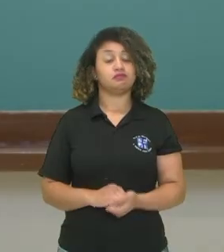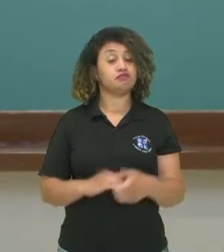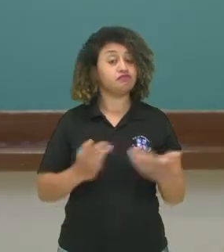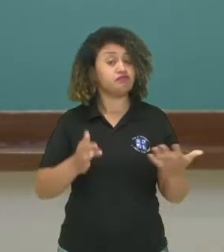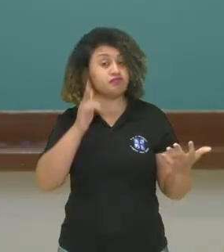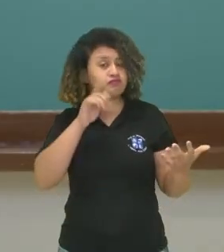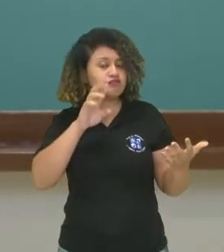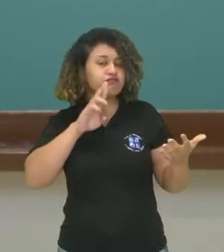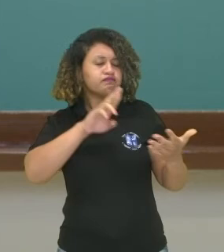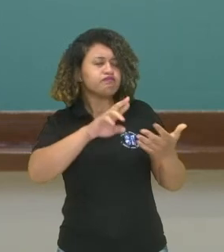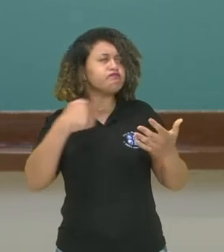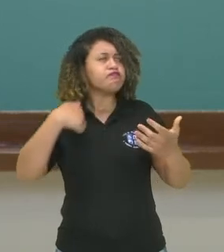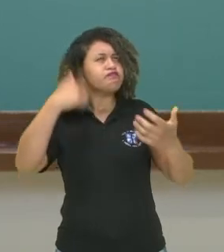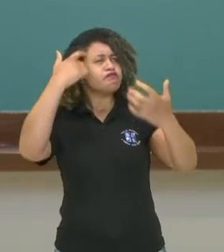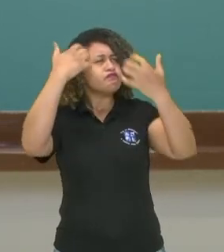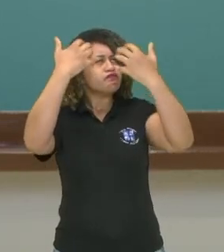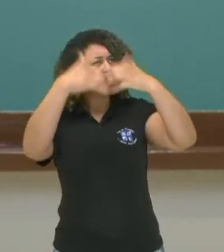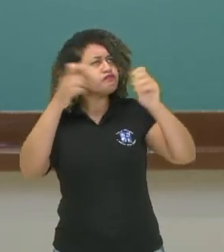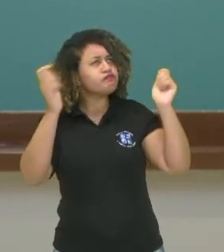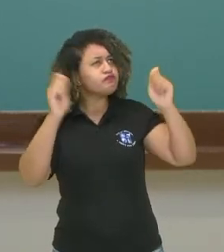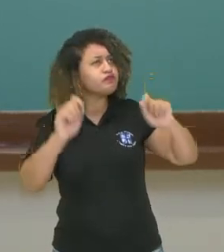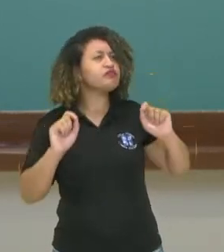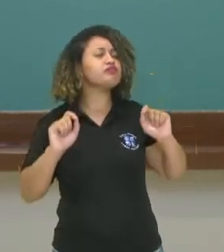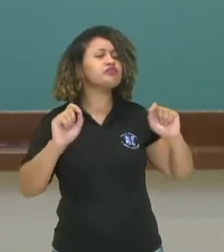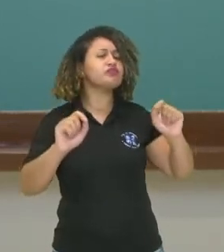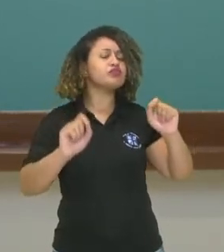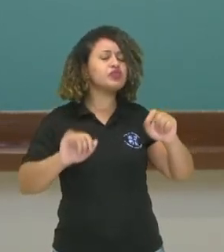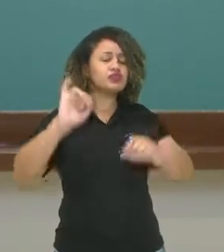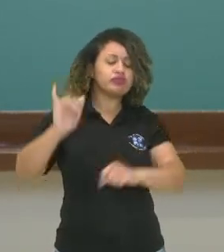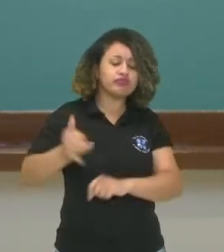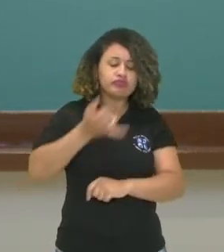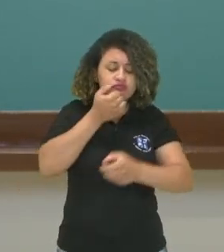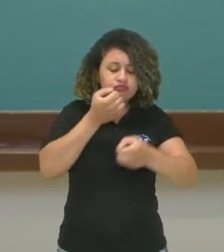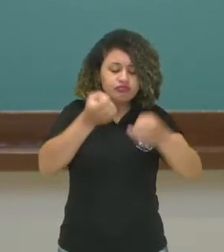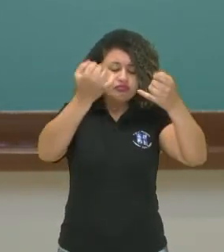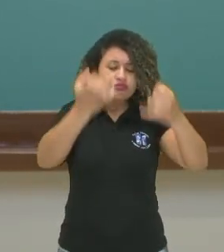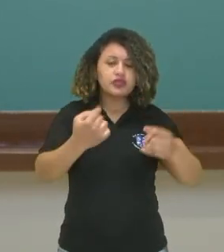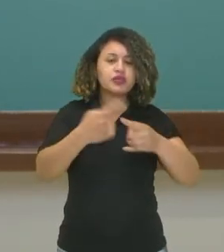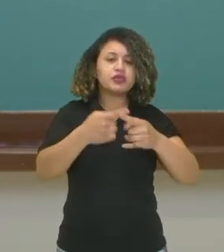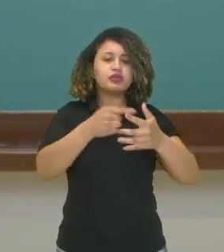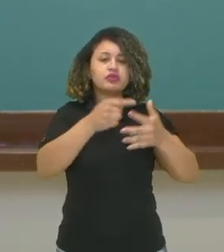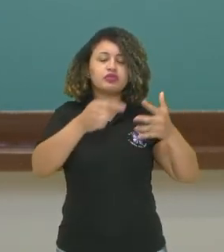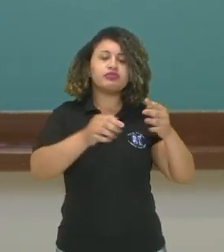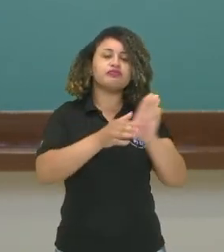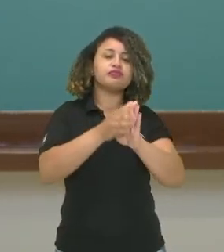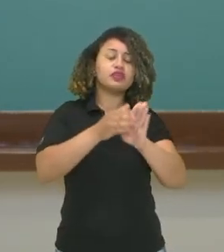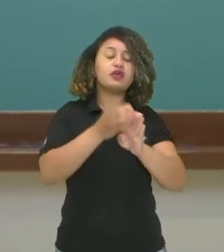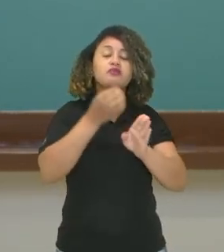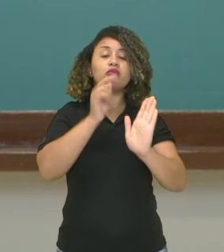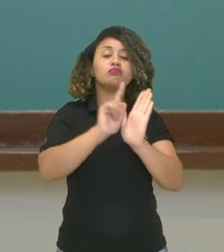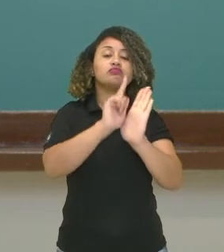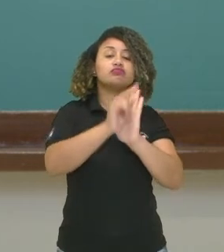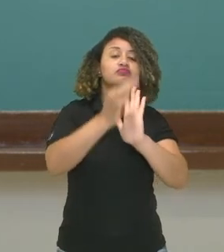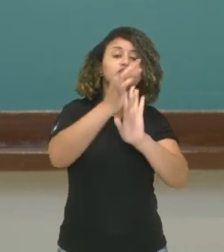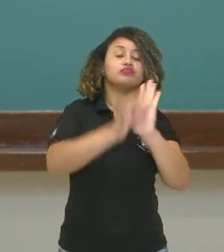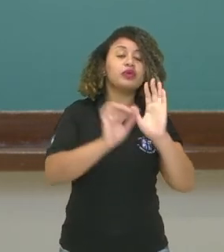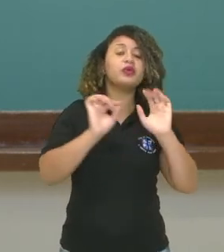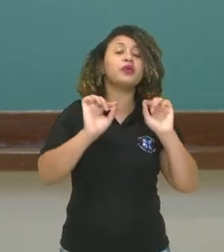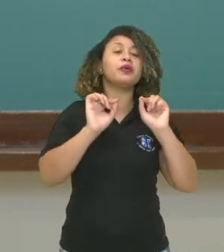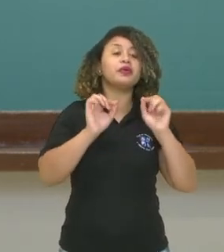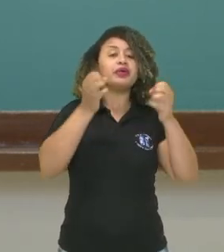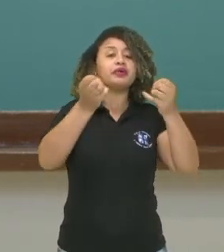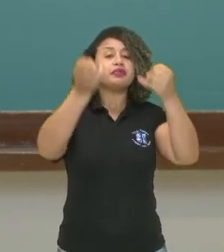Respondeu? Conseguiu pensar numa possibilidade para justificar por que o guia é um bom gênero textual para tratar